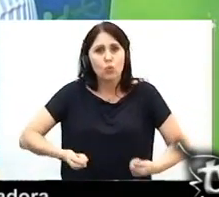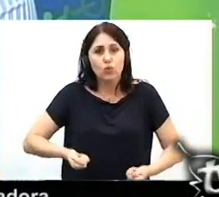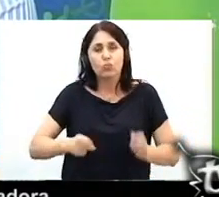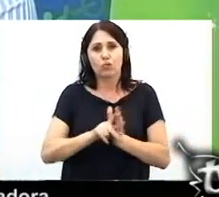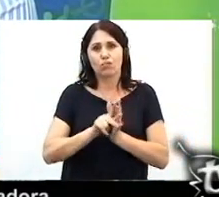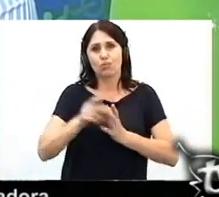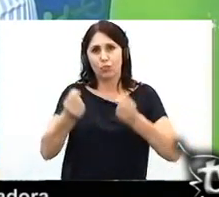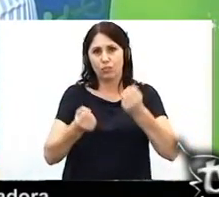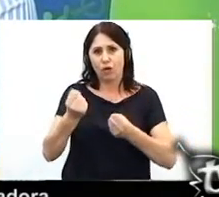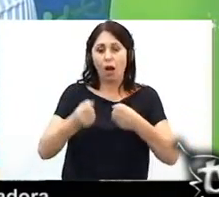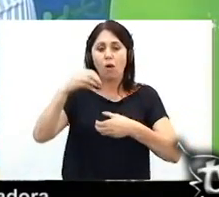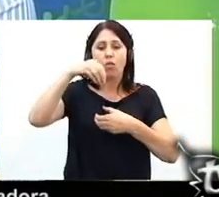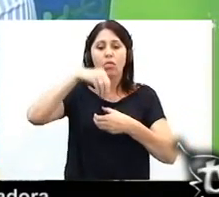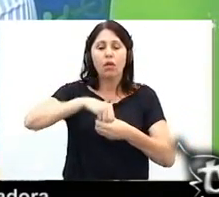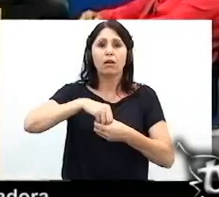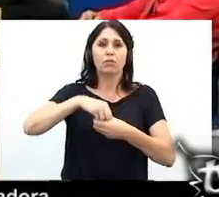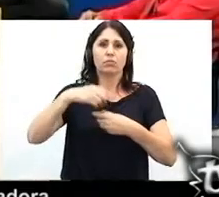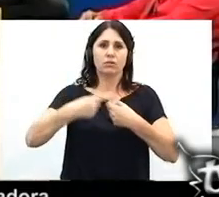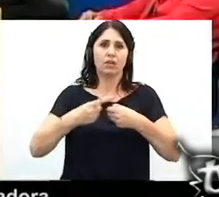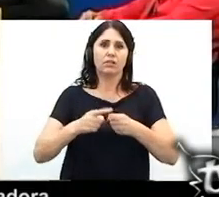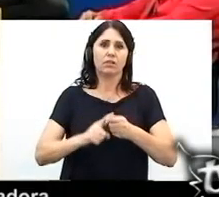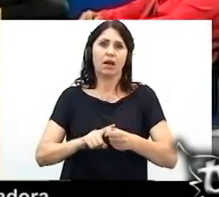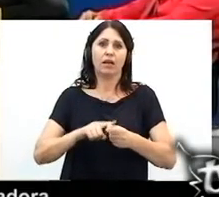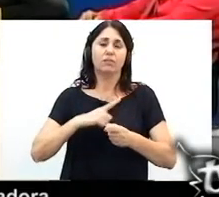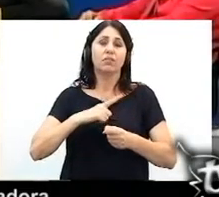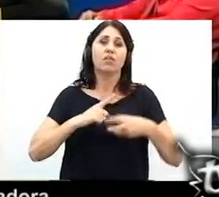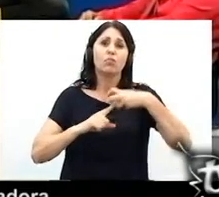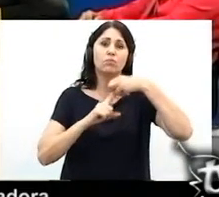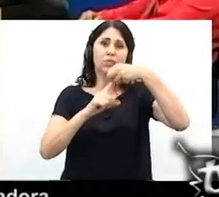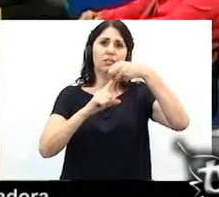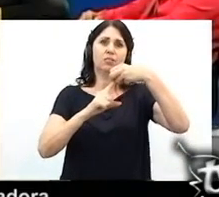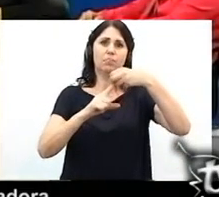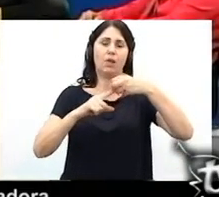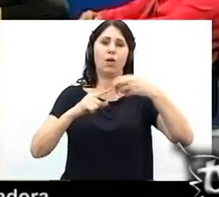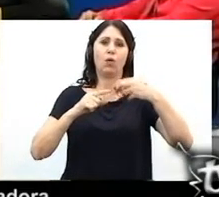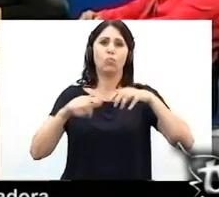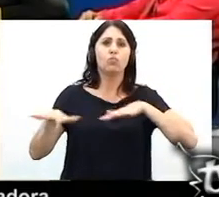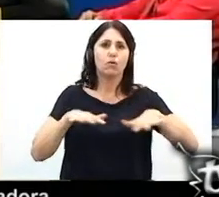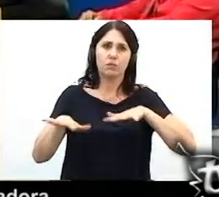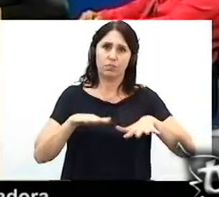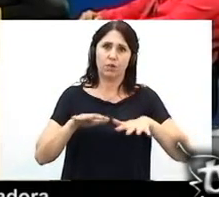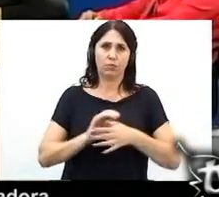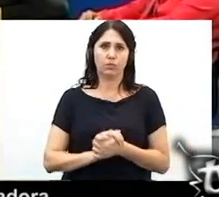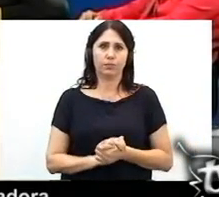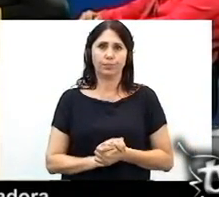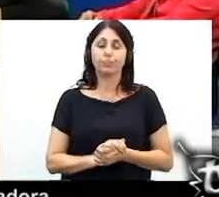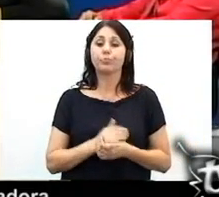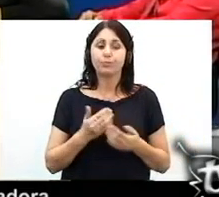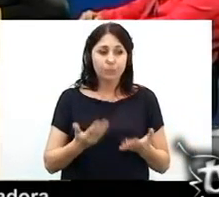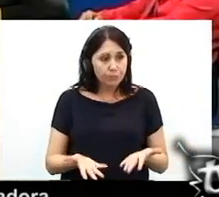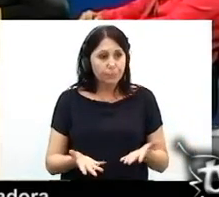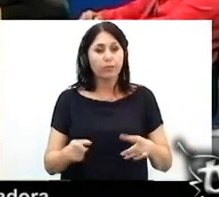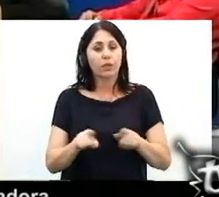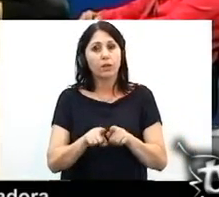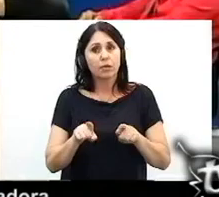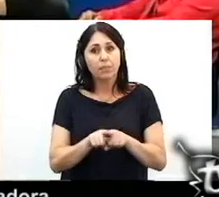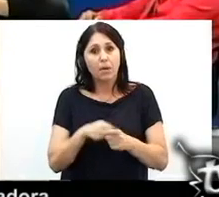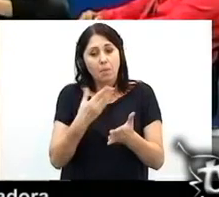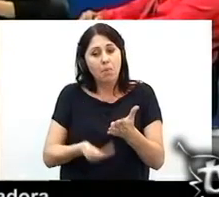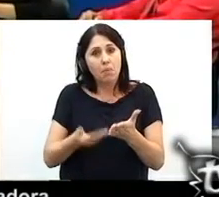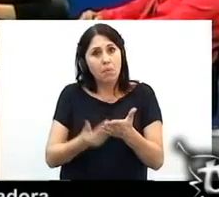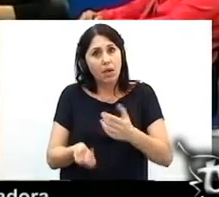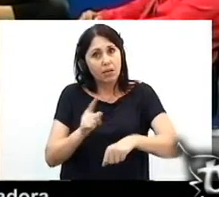deslocamento na cidade. Então, é preciso olhar e esclarecer a sociedade do custo, né, que envolve a